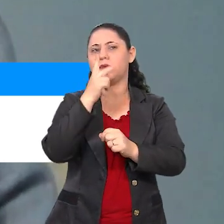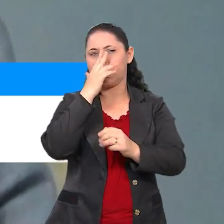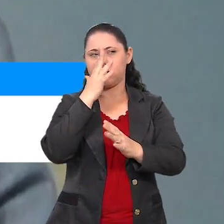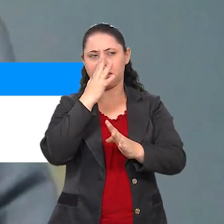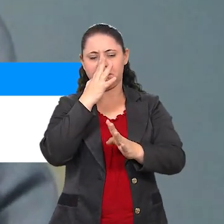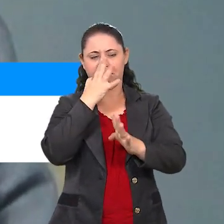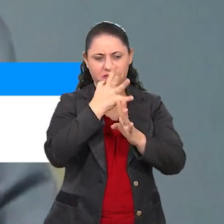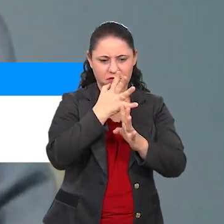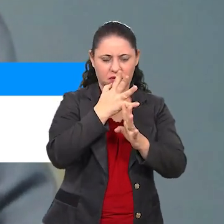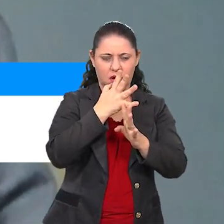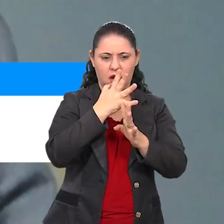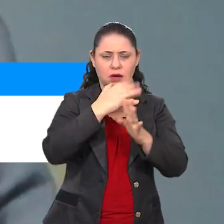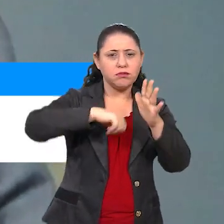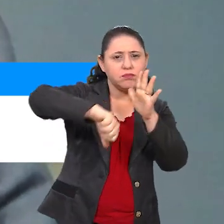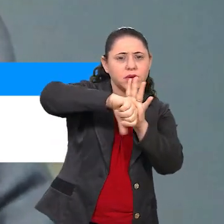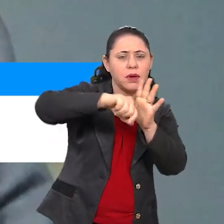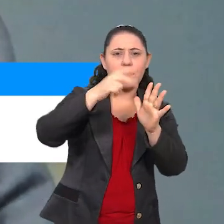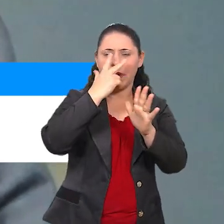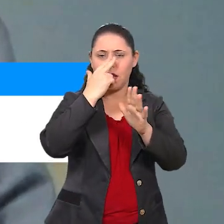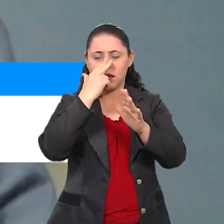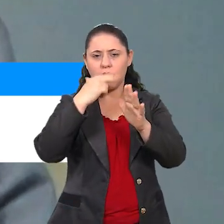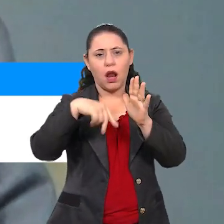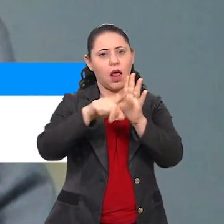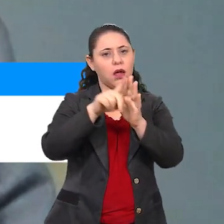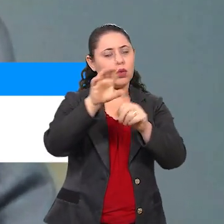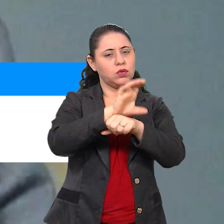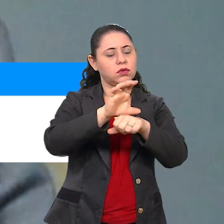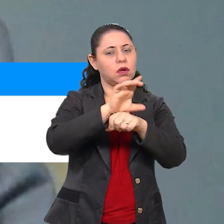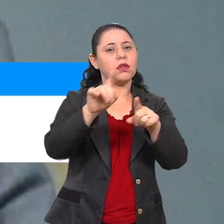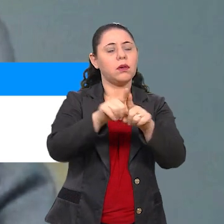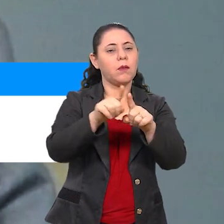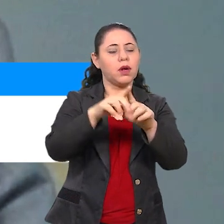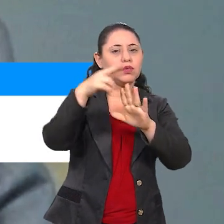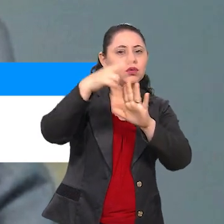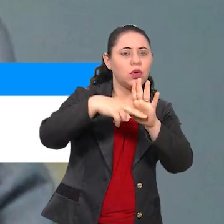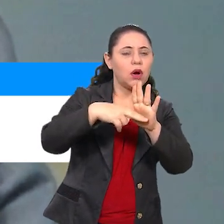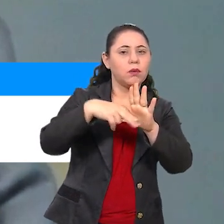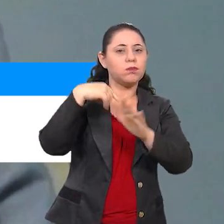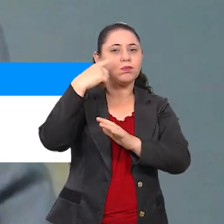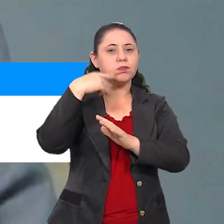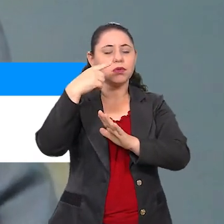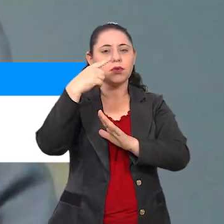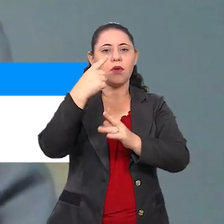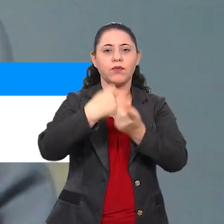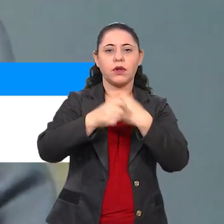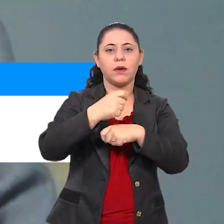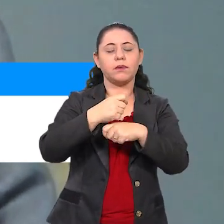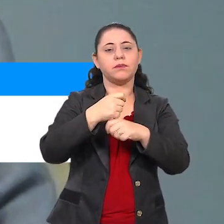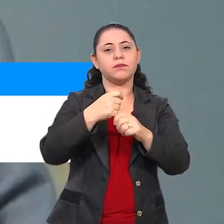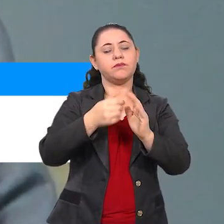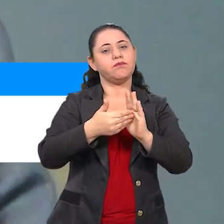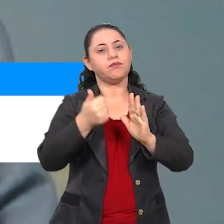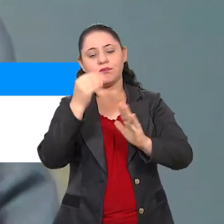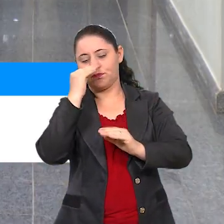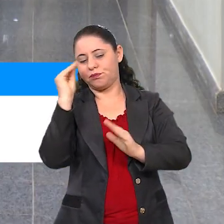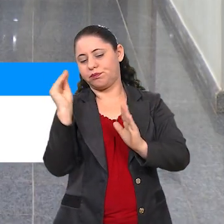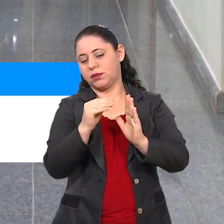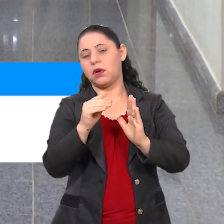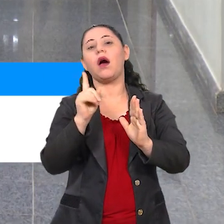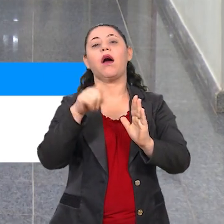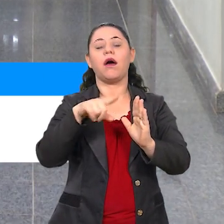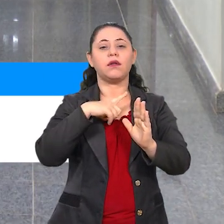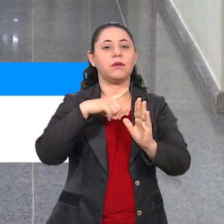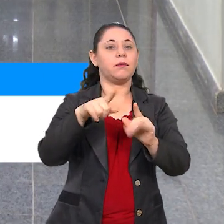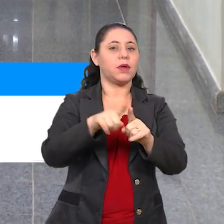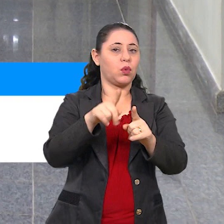de número 25, afronta abruptamente as regras constitucionais, principalmente as normas de direito financeiro, motivo pelo qual deve ser rejeitada.